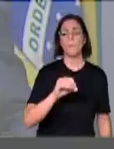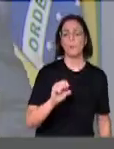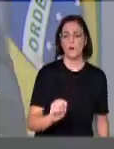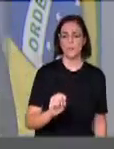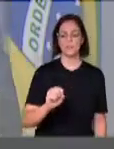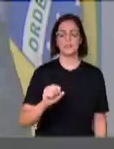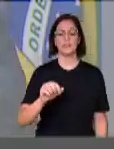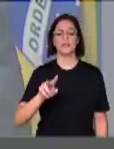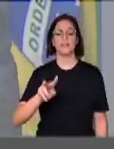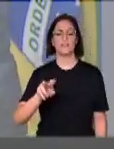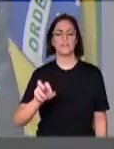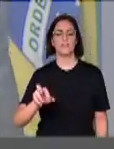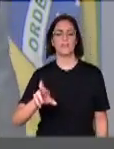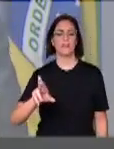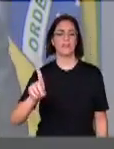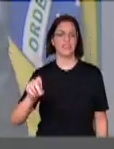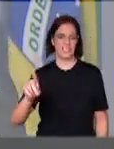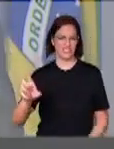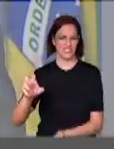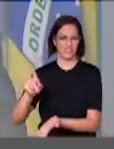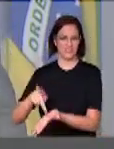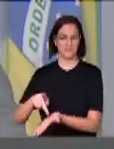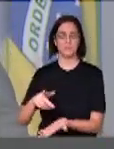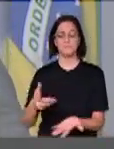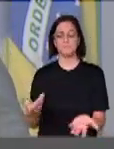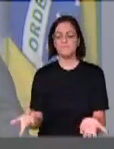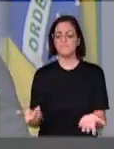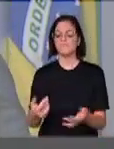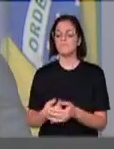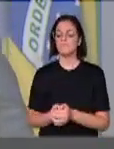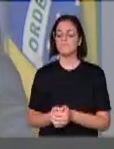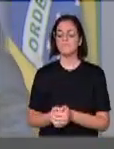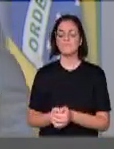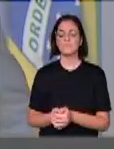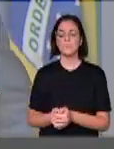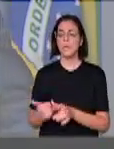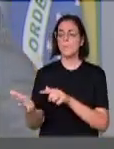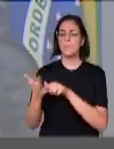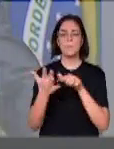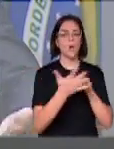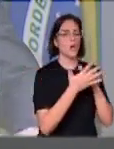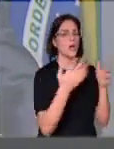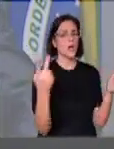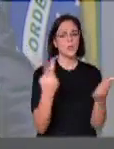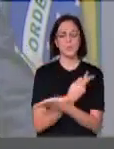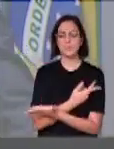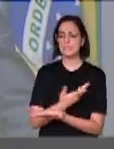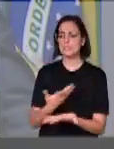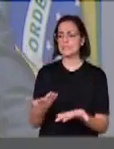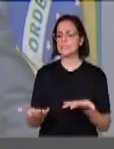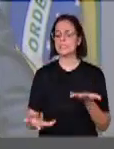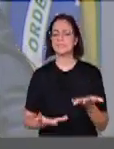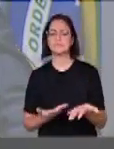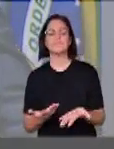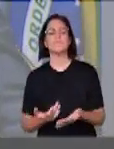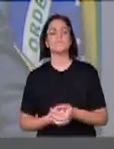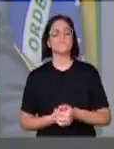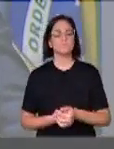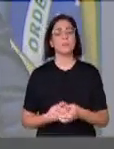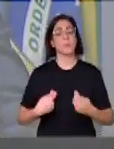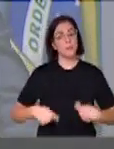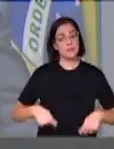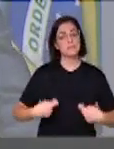as narrativas às vezes falam mais do que os próprios fatos. A gente está nesse momento vivendo a necessidade